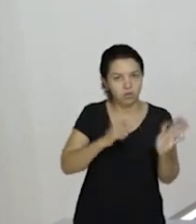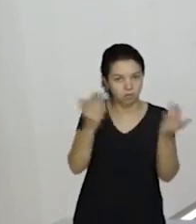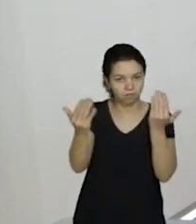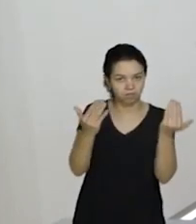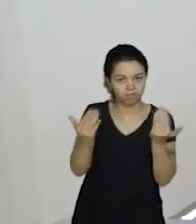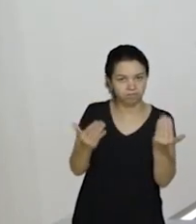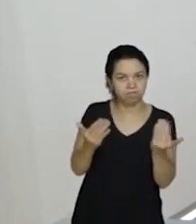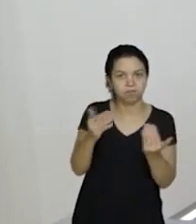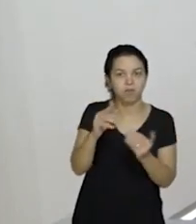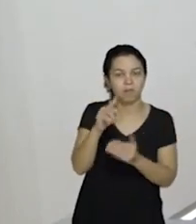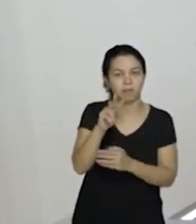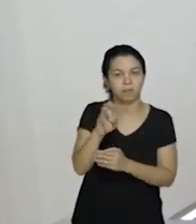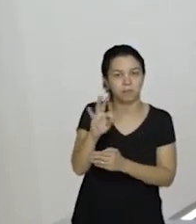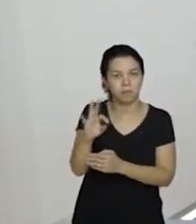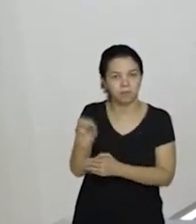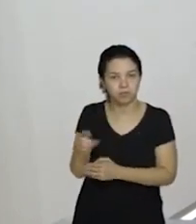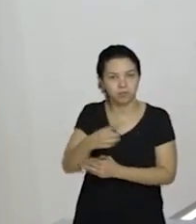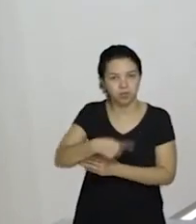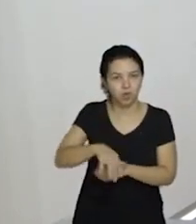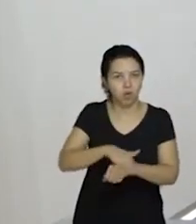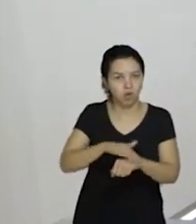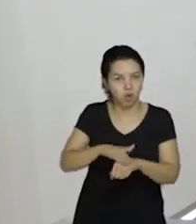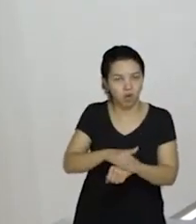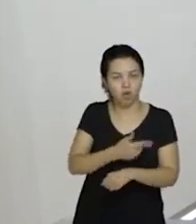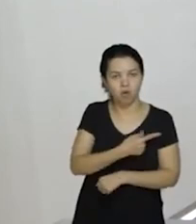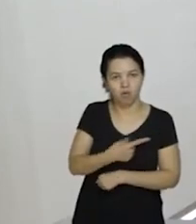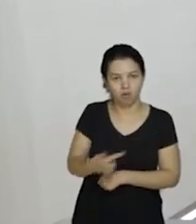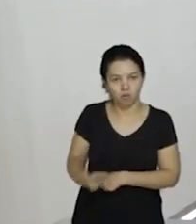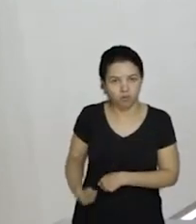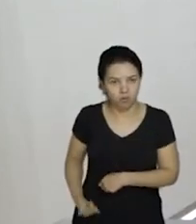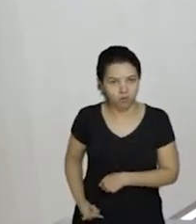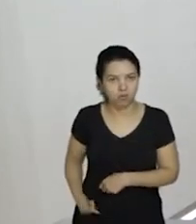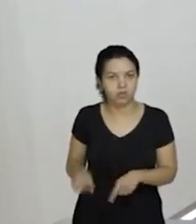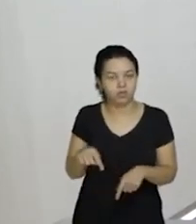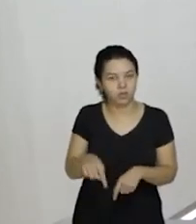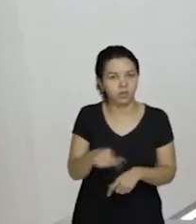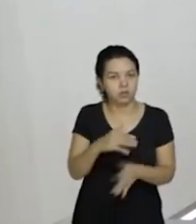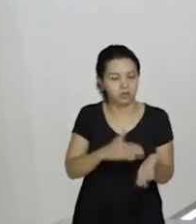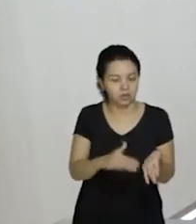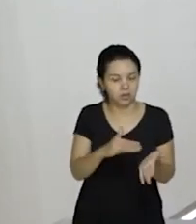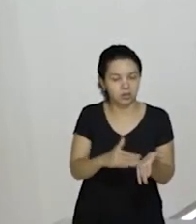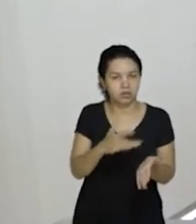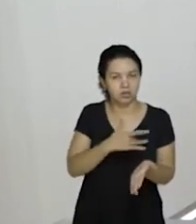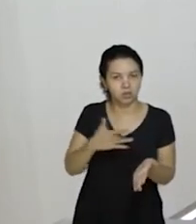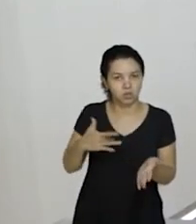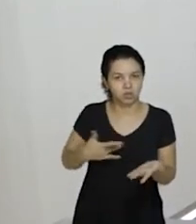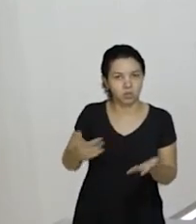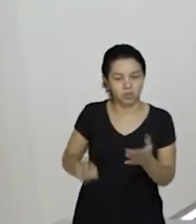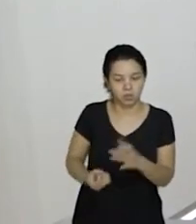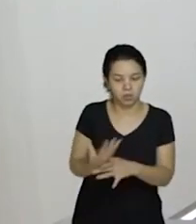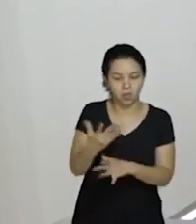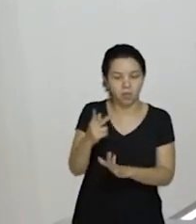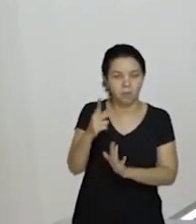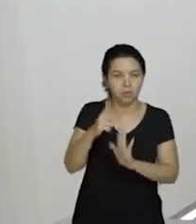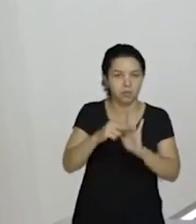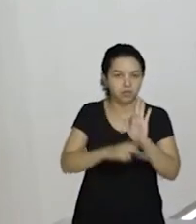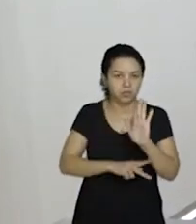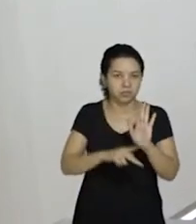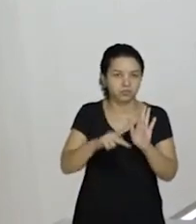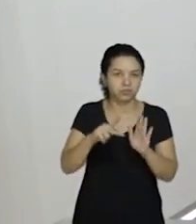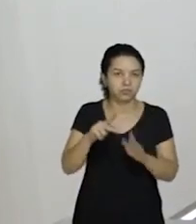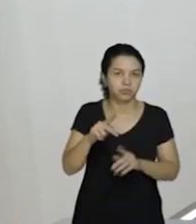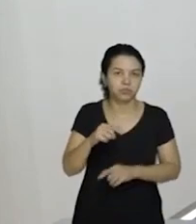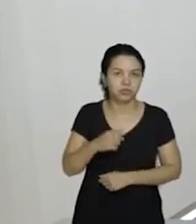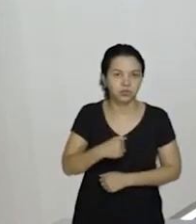e Temos conversado com o governo próprio Governador que a secretário de saúde para implementação desse projeto e jogo